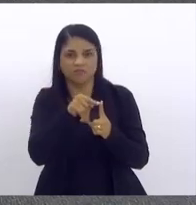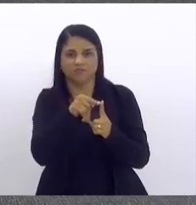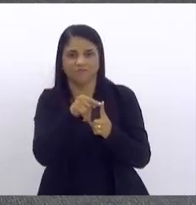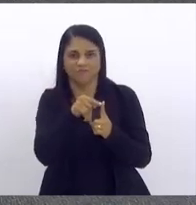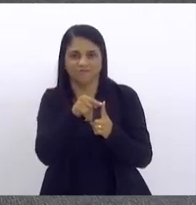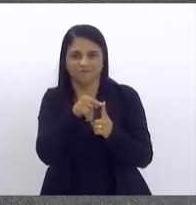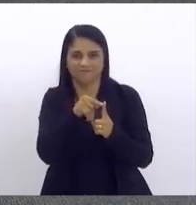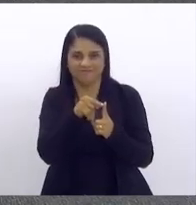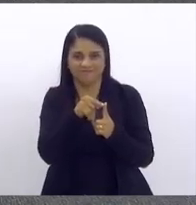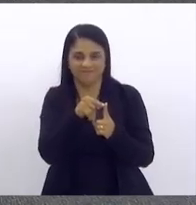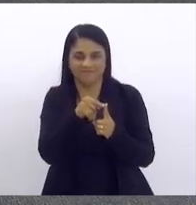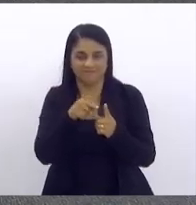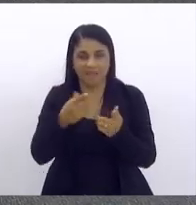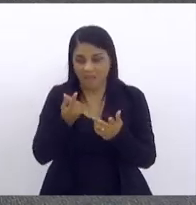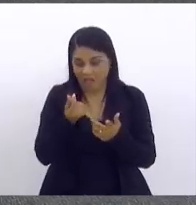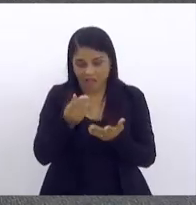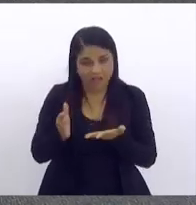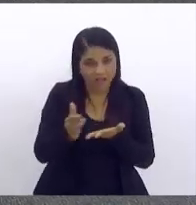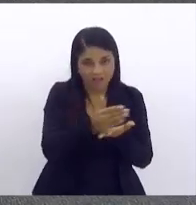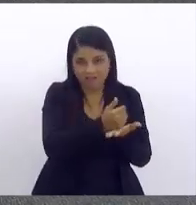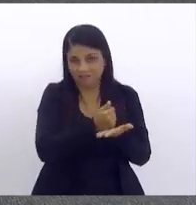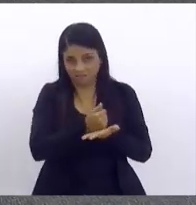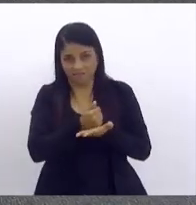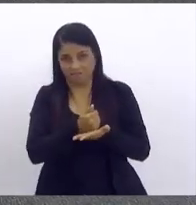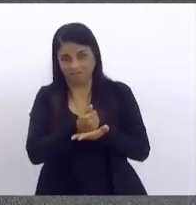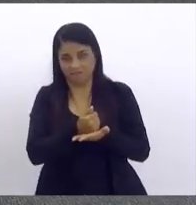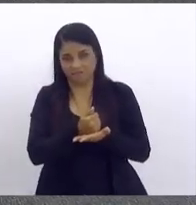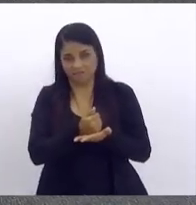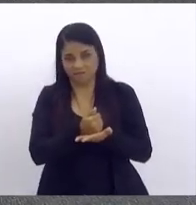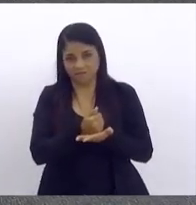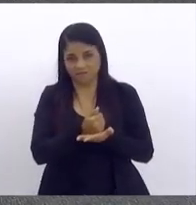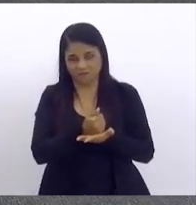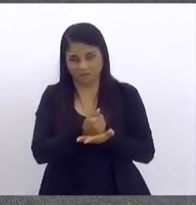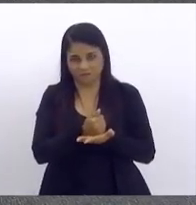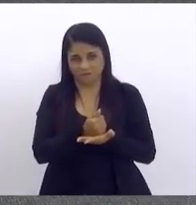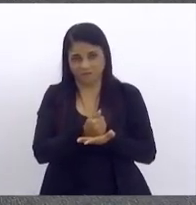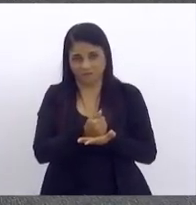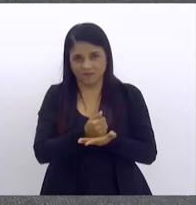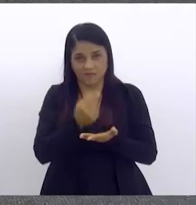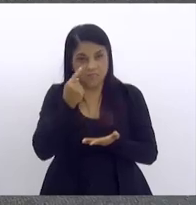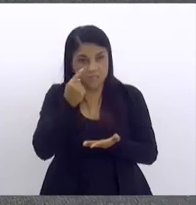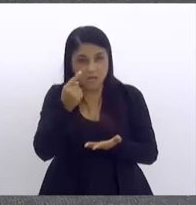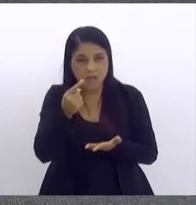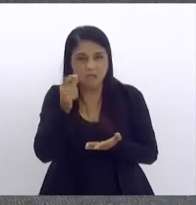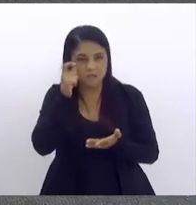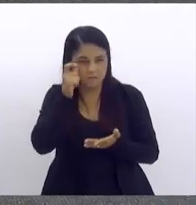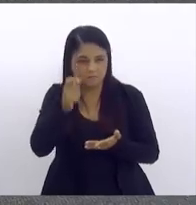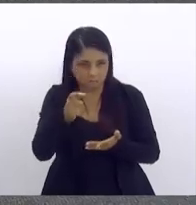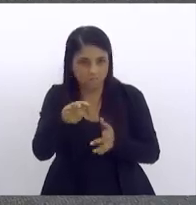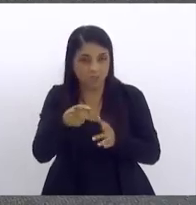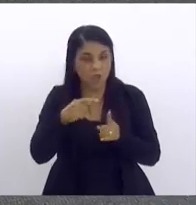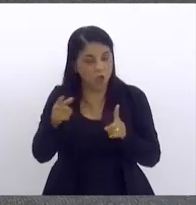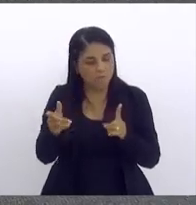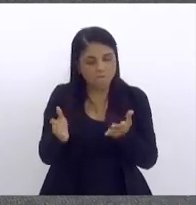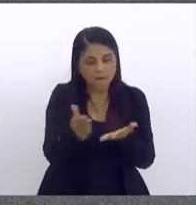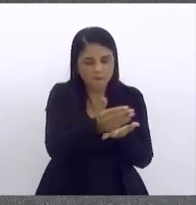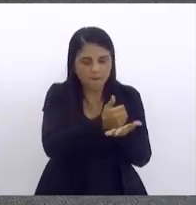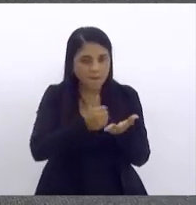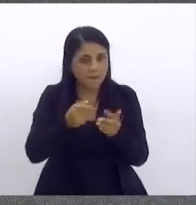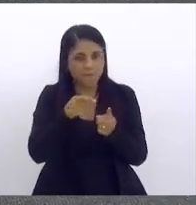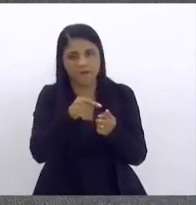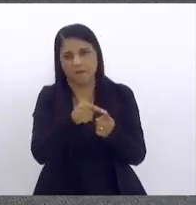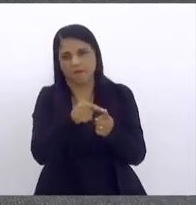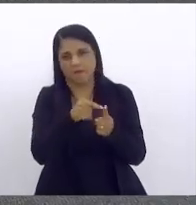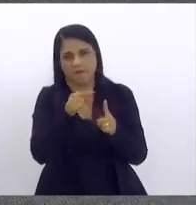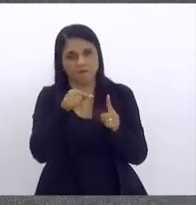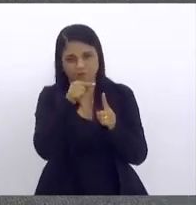feito com excelência, porque nós estamos indo para dentro dessa quadrilha, dessa organização criminosa que aqui